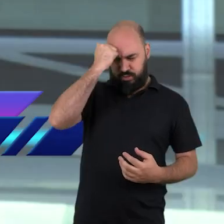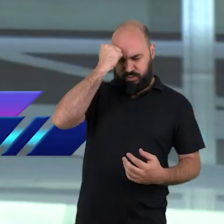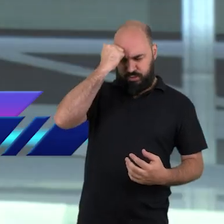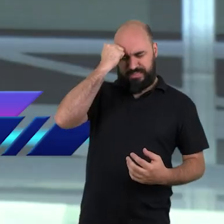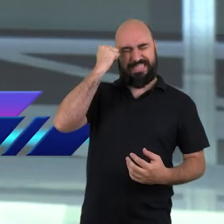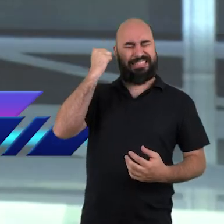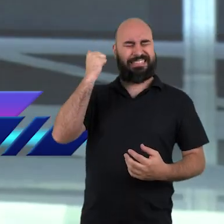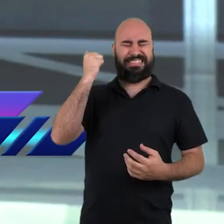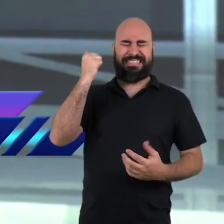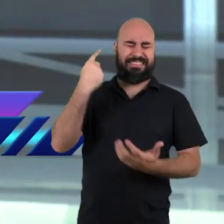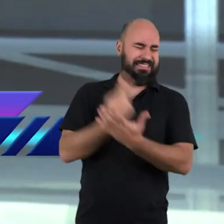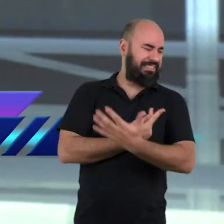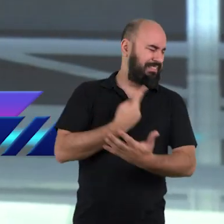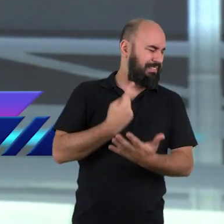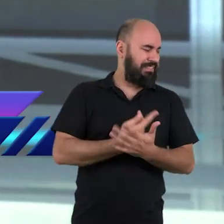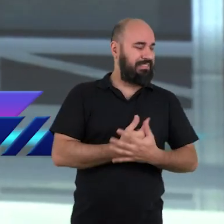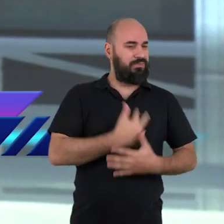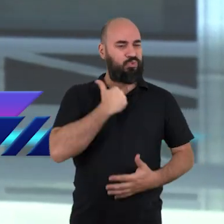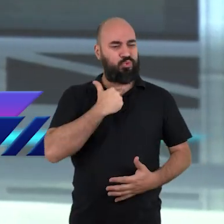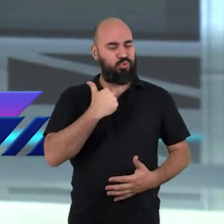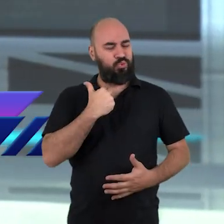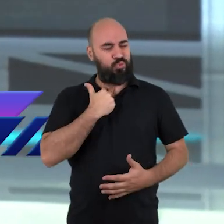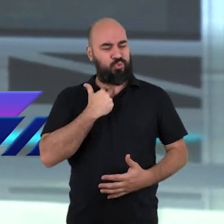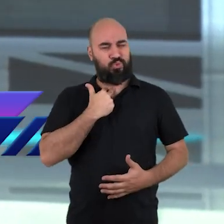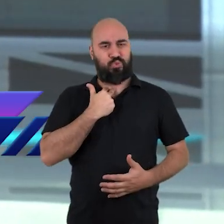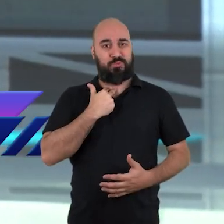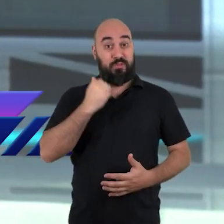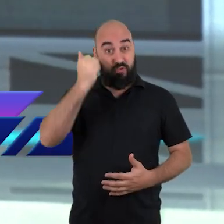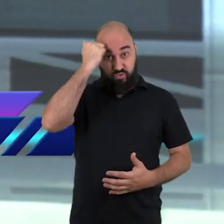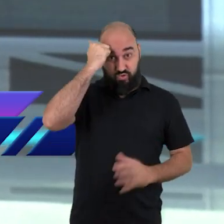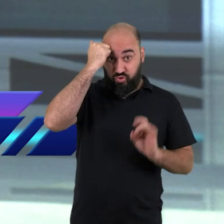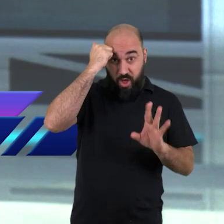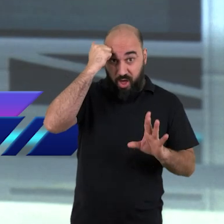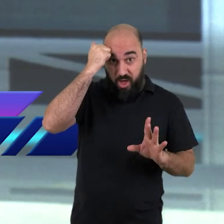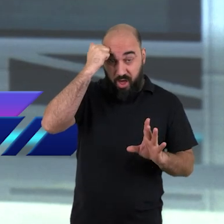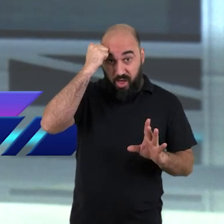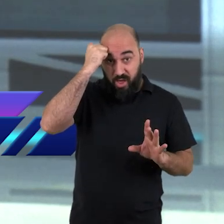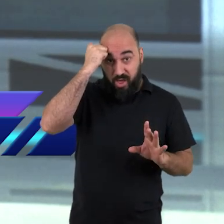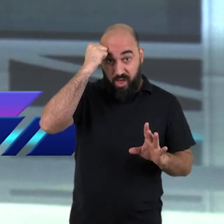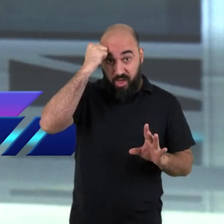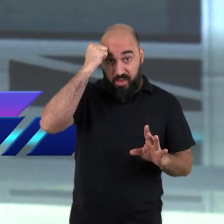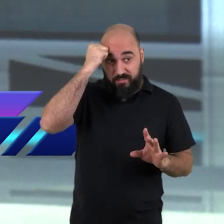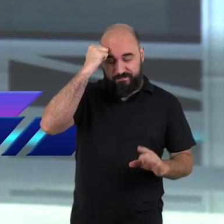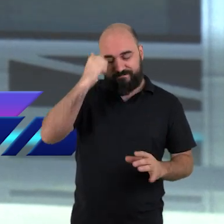arrepende. Errei, não deveria ter feito isso. Agora, é só arrepender?